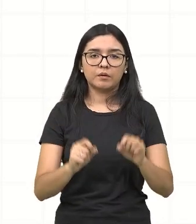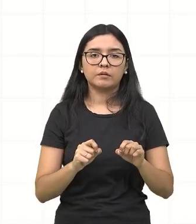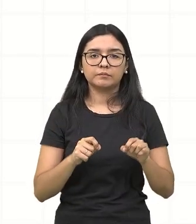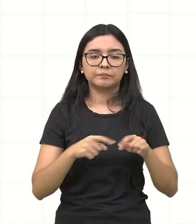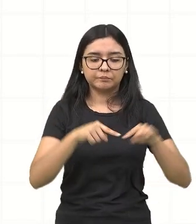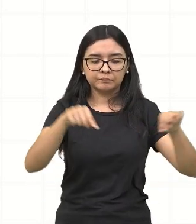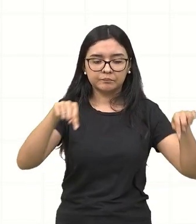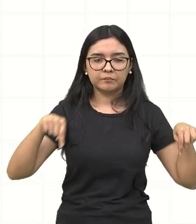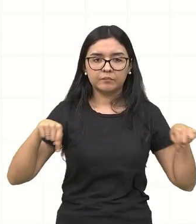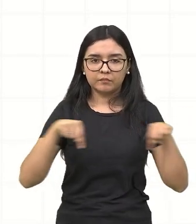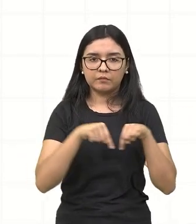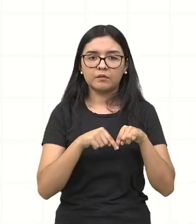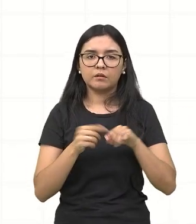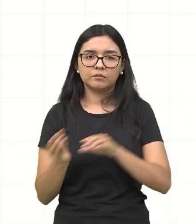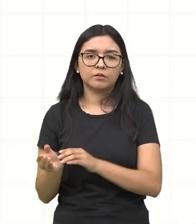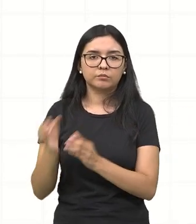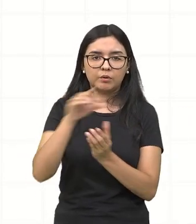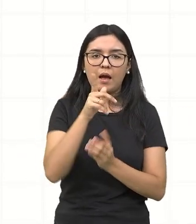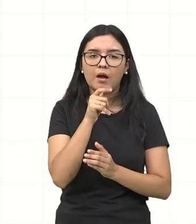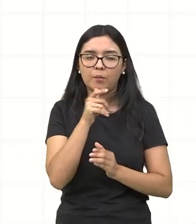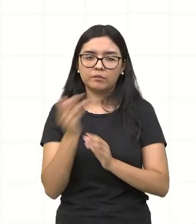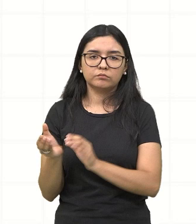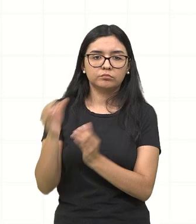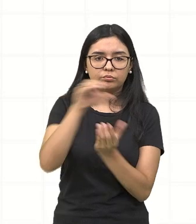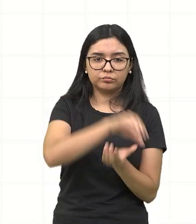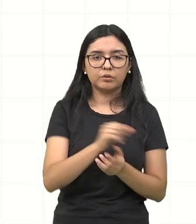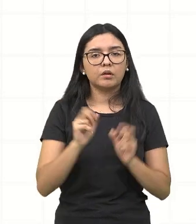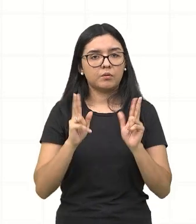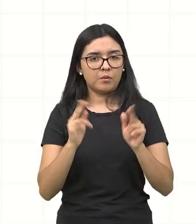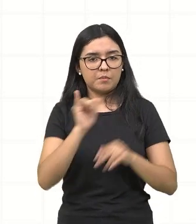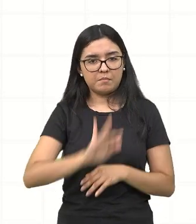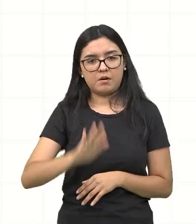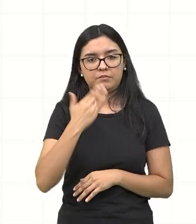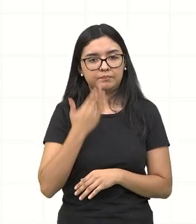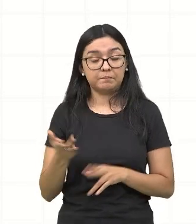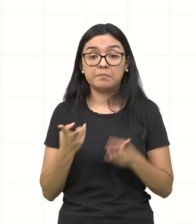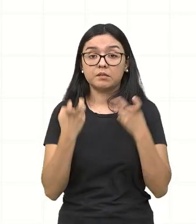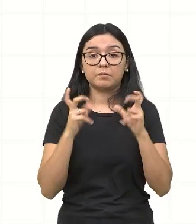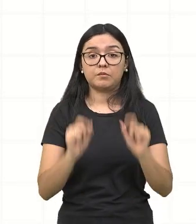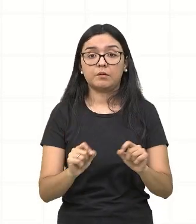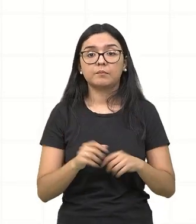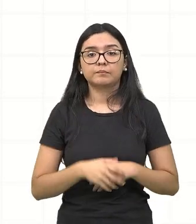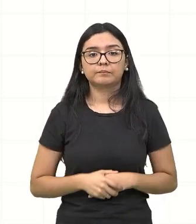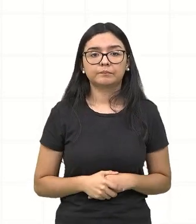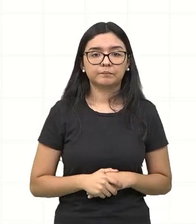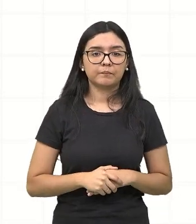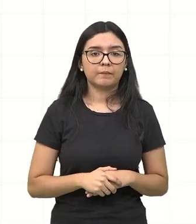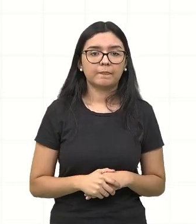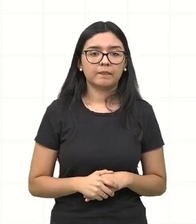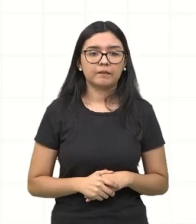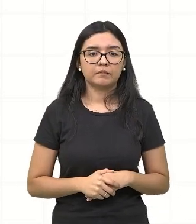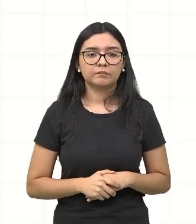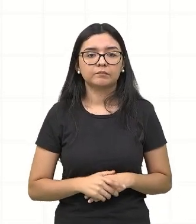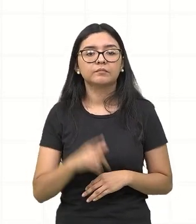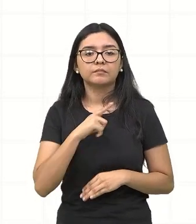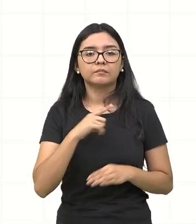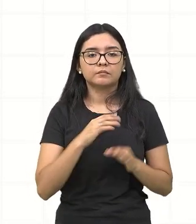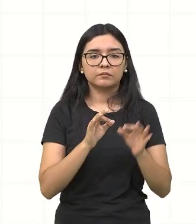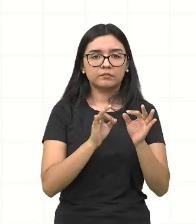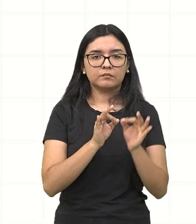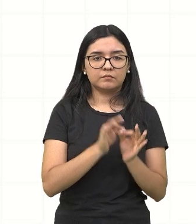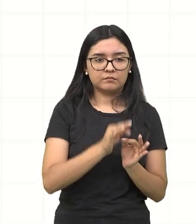peixes em sua propriedade, conforme a imagem abaixo. Perceba que esta imagem nos remete a